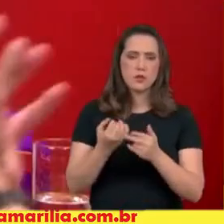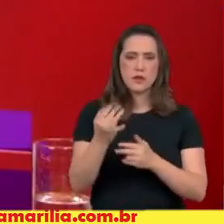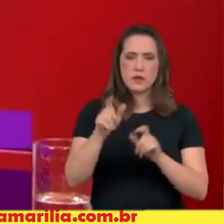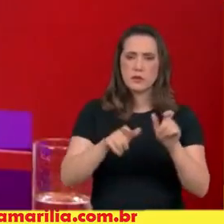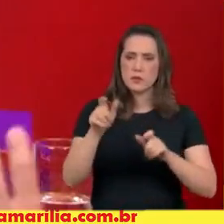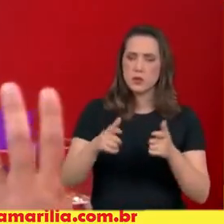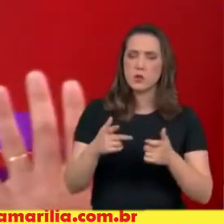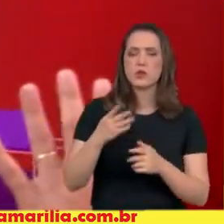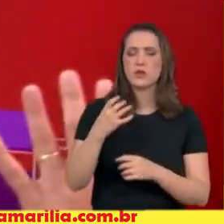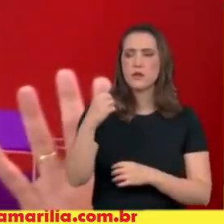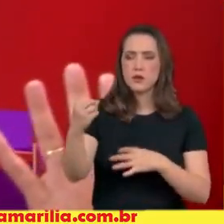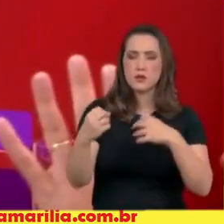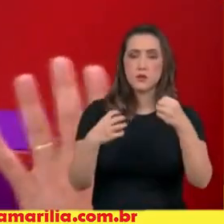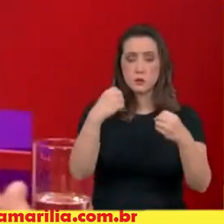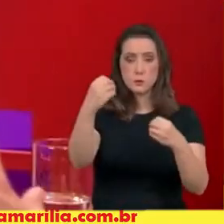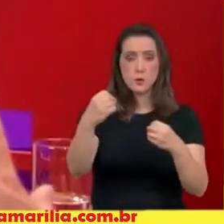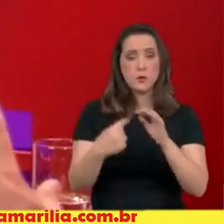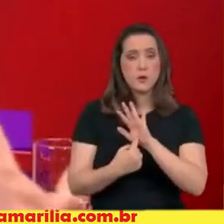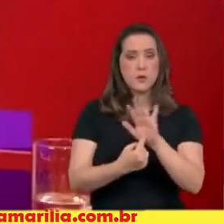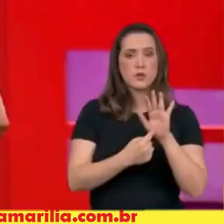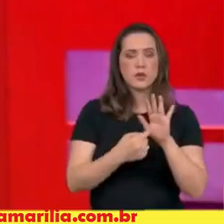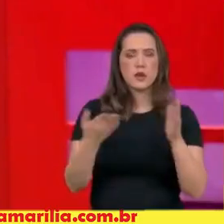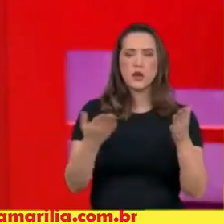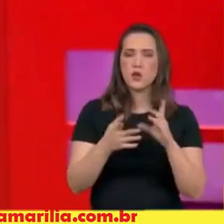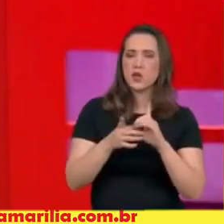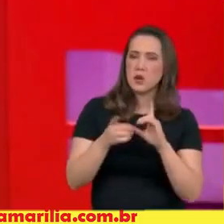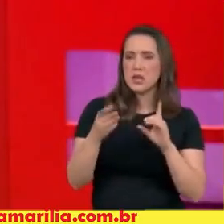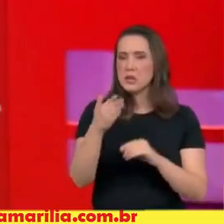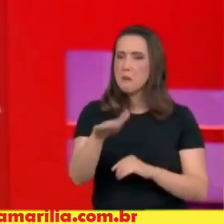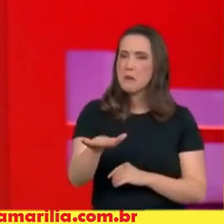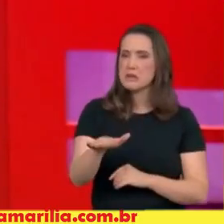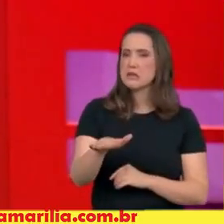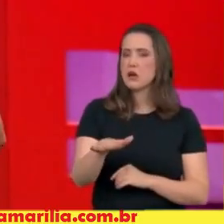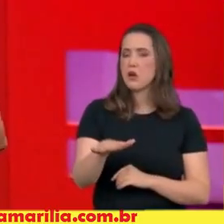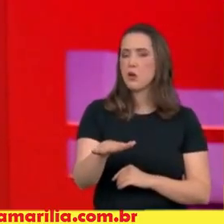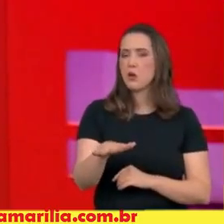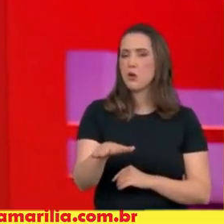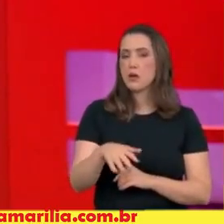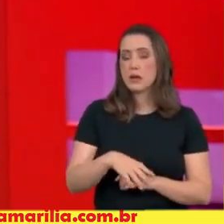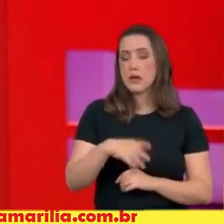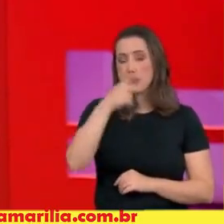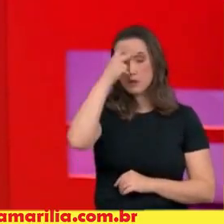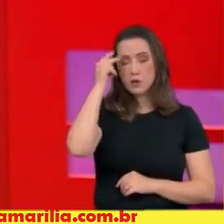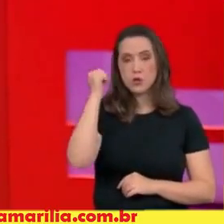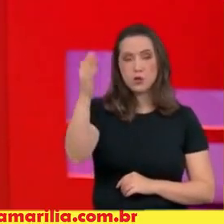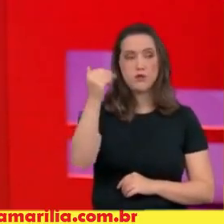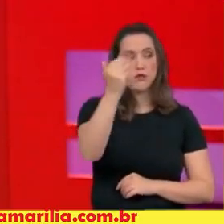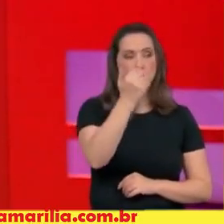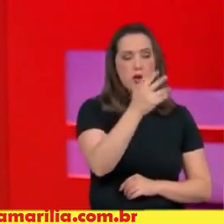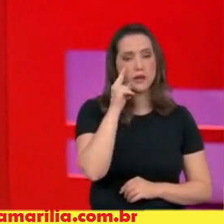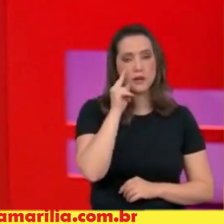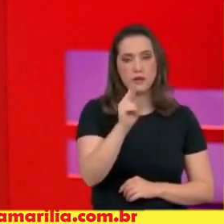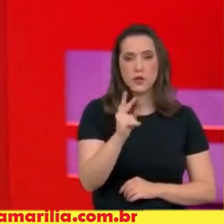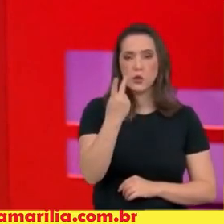do judiciário. Essa imagem está colando fora do Brasil, as pessoas leigas que não conhecem o Brasil, que leem 2